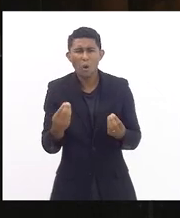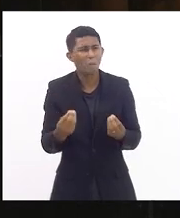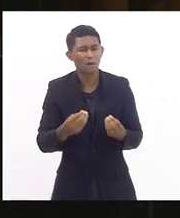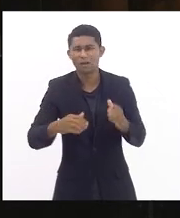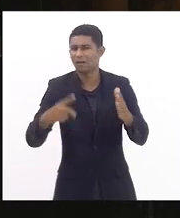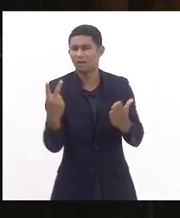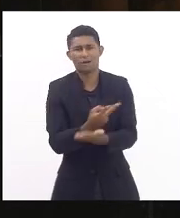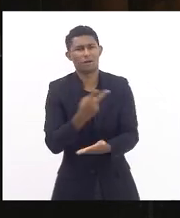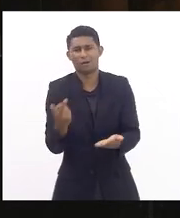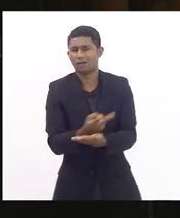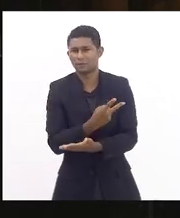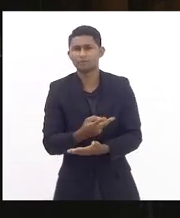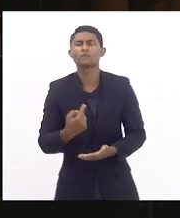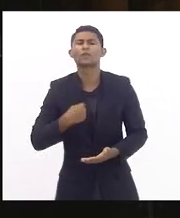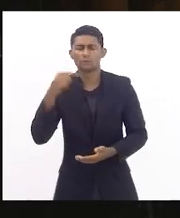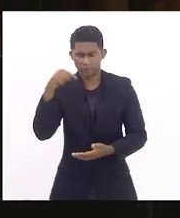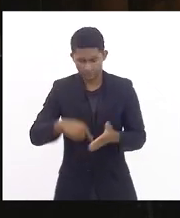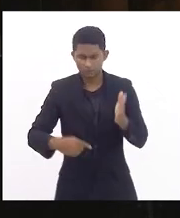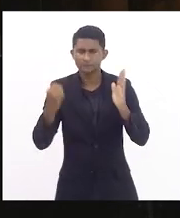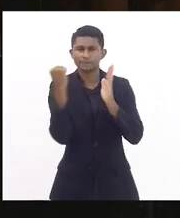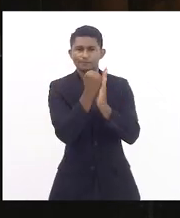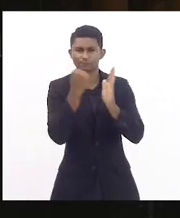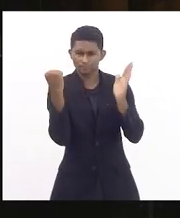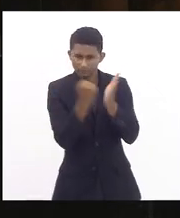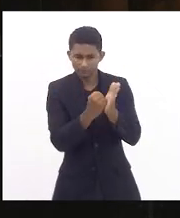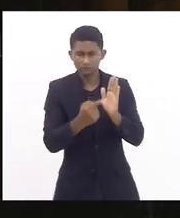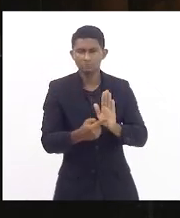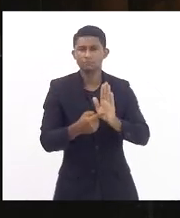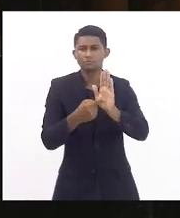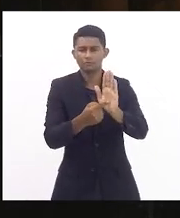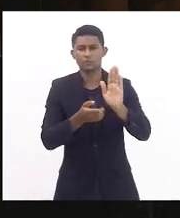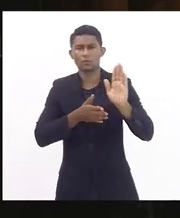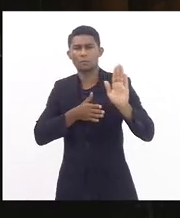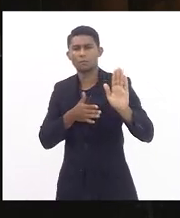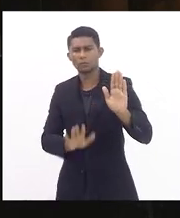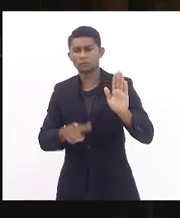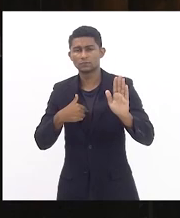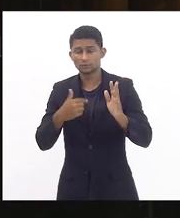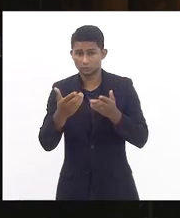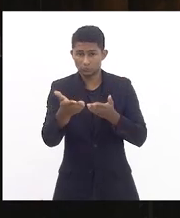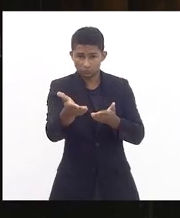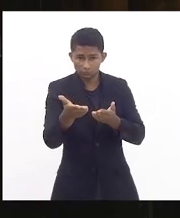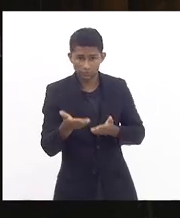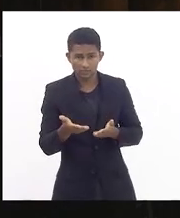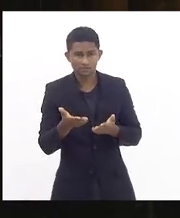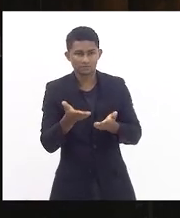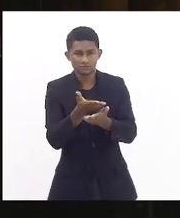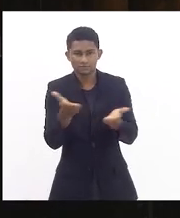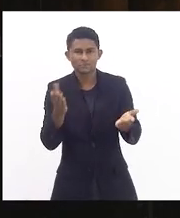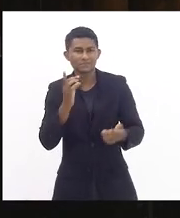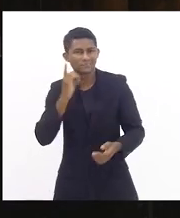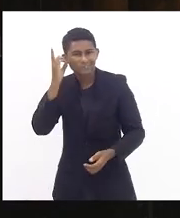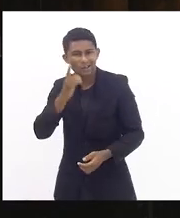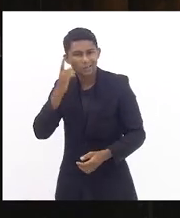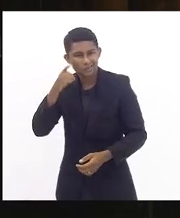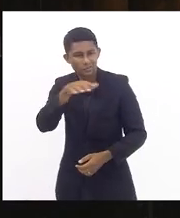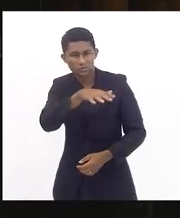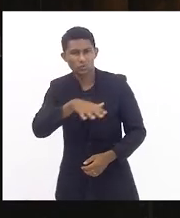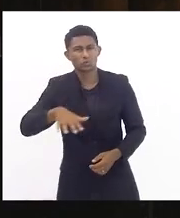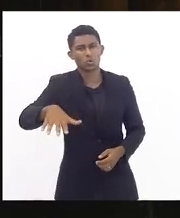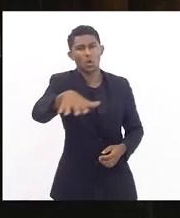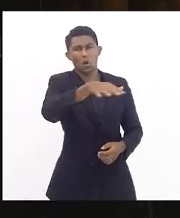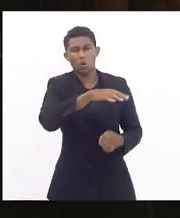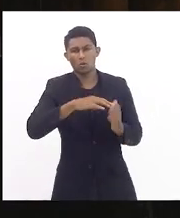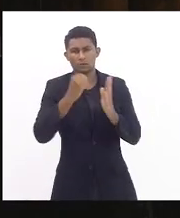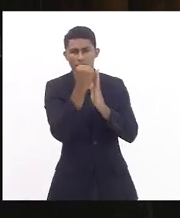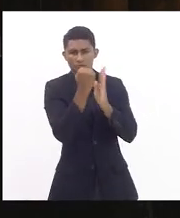Estou apresentando uma moção de repúdio, vou convidar a todos os senhores deputados e deputadas a assinarem essa